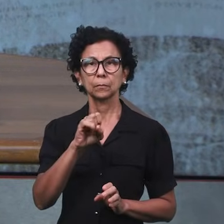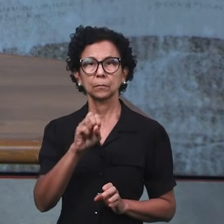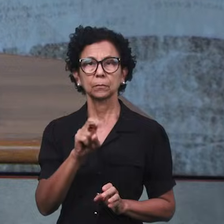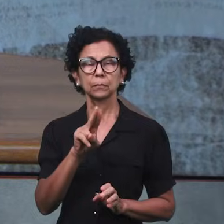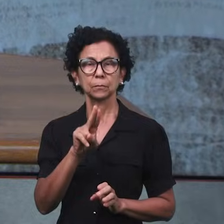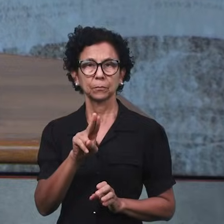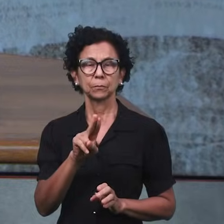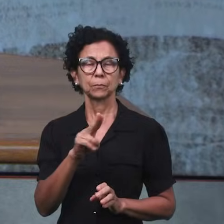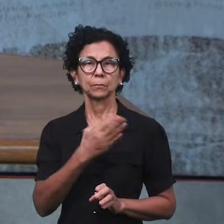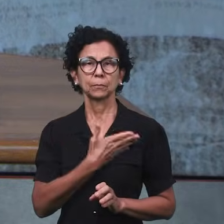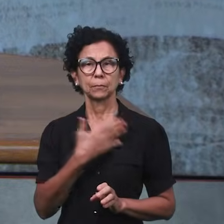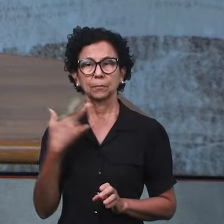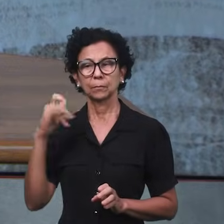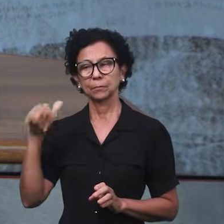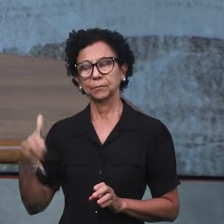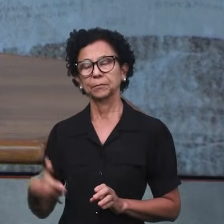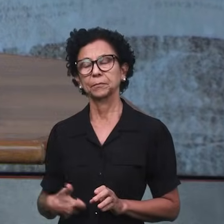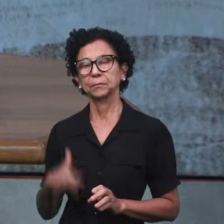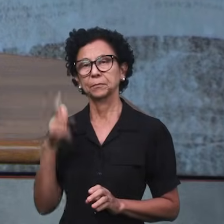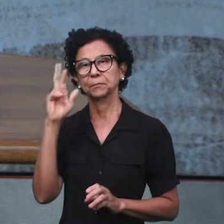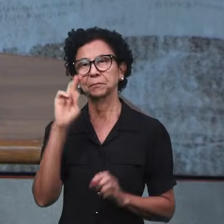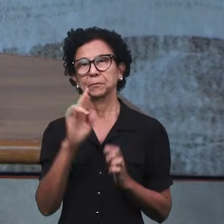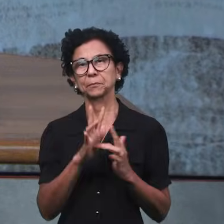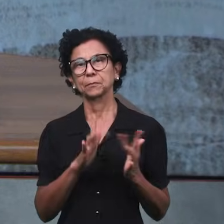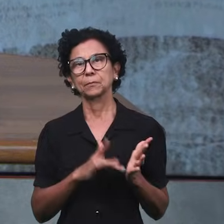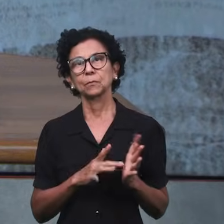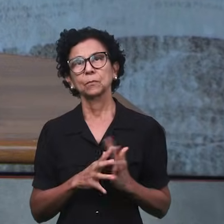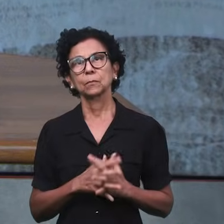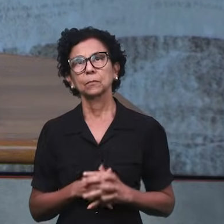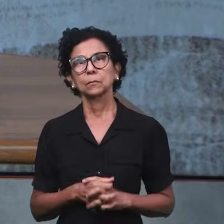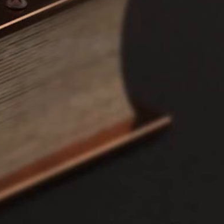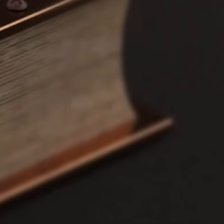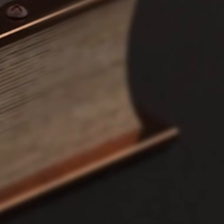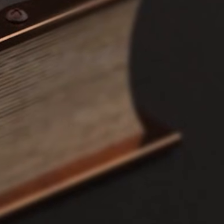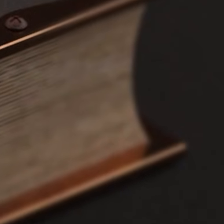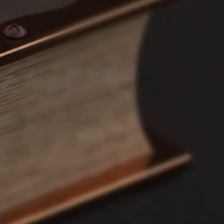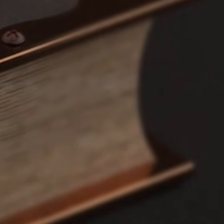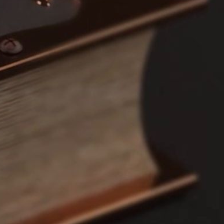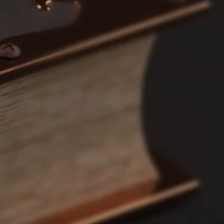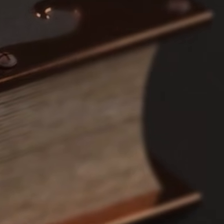Amém? Desejamos a todos os irmãos a paz do Senhor Jesus.